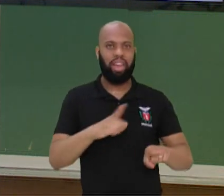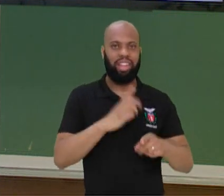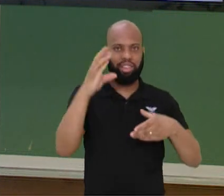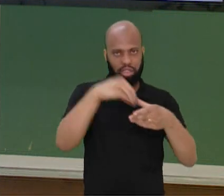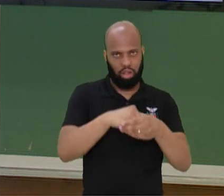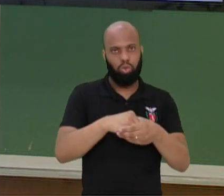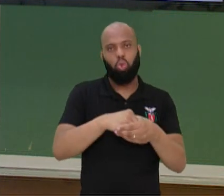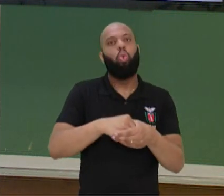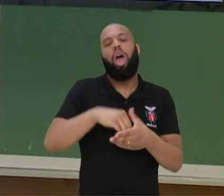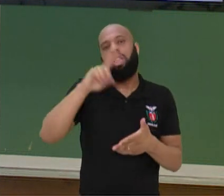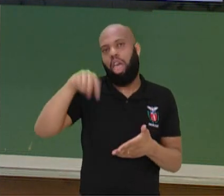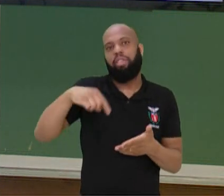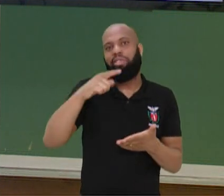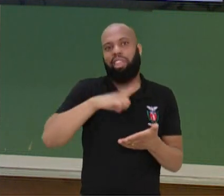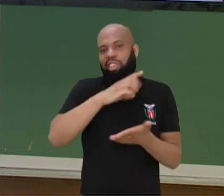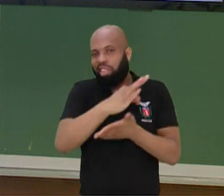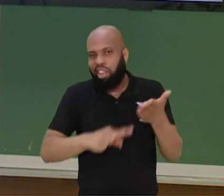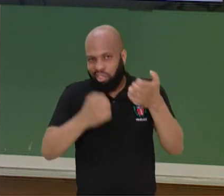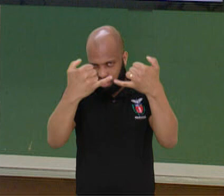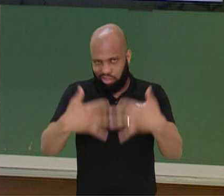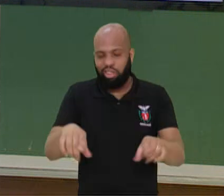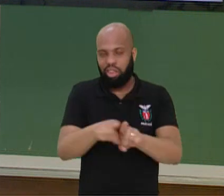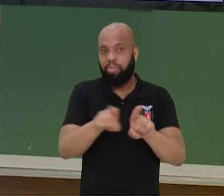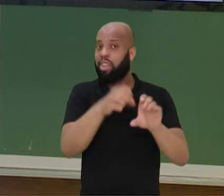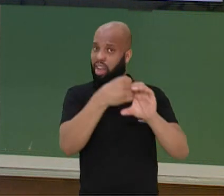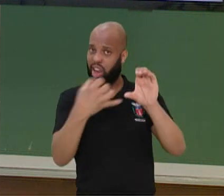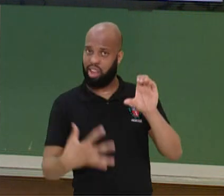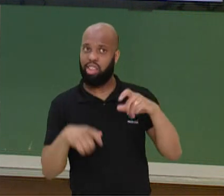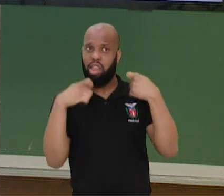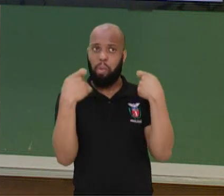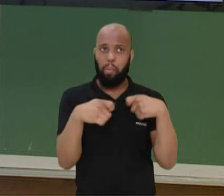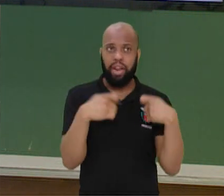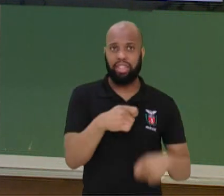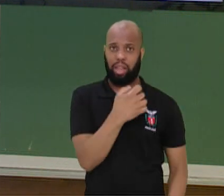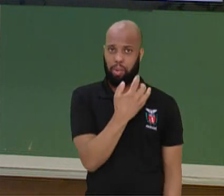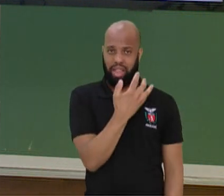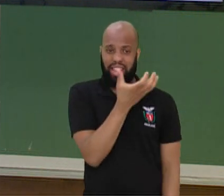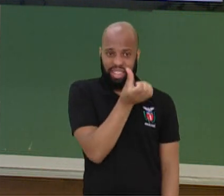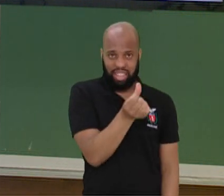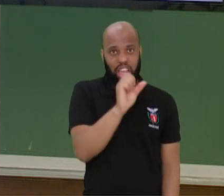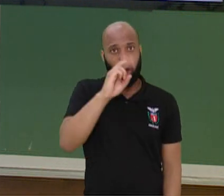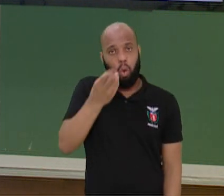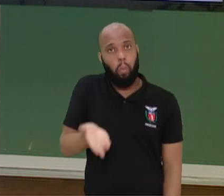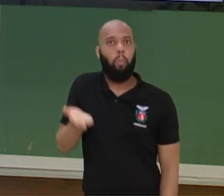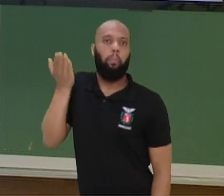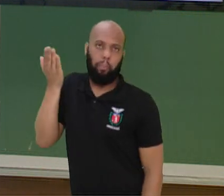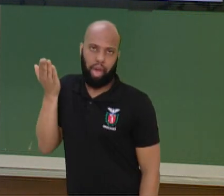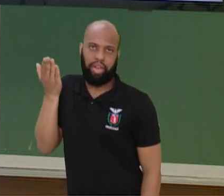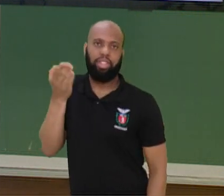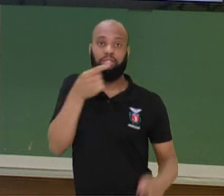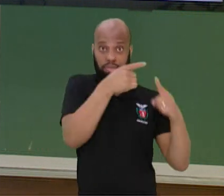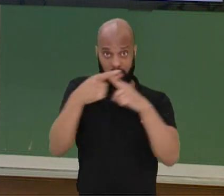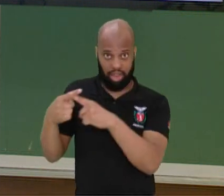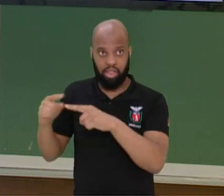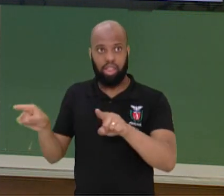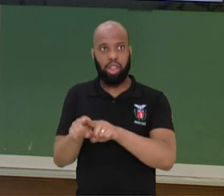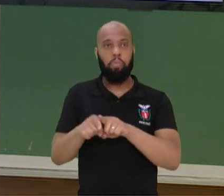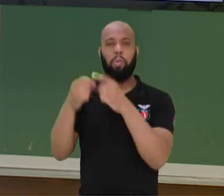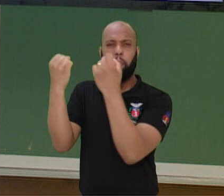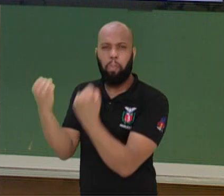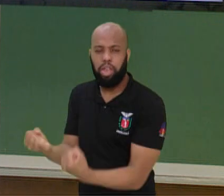literatura específica. Características: uma quantidade igual ou inferior a 6 repetições, carga de